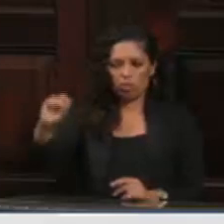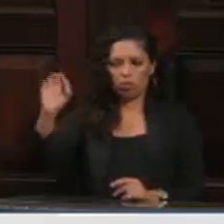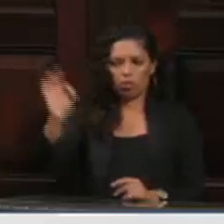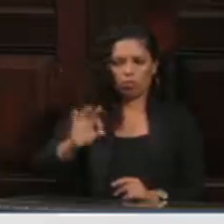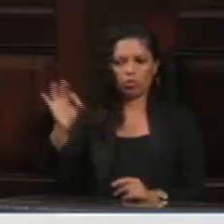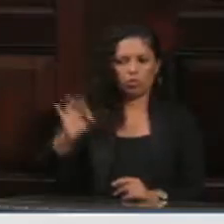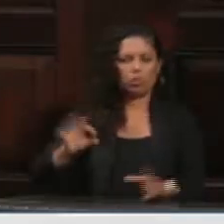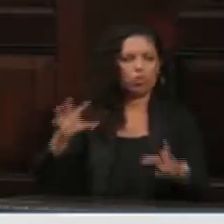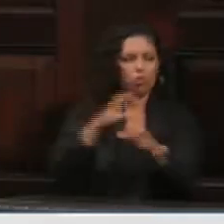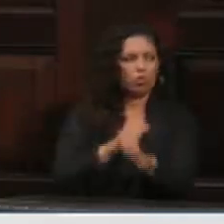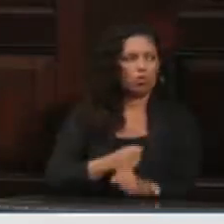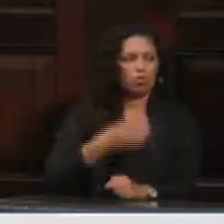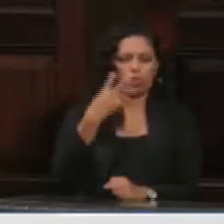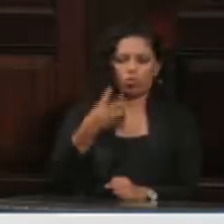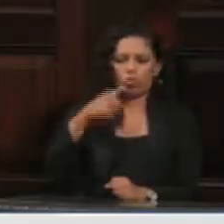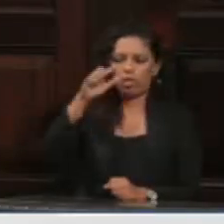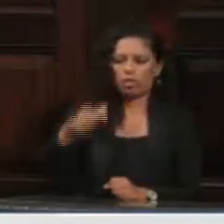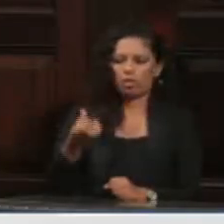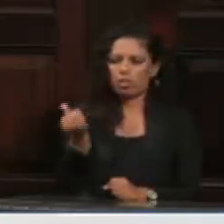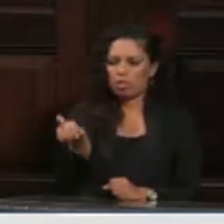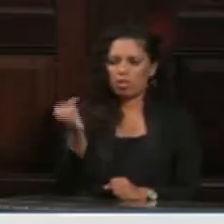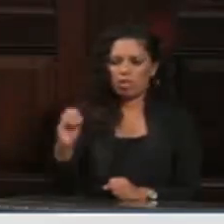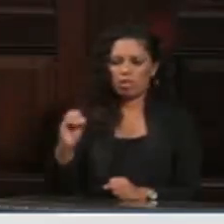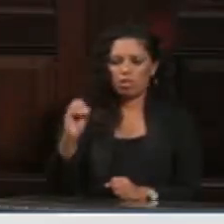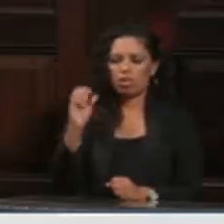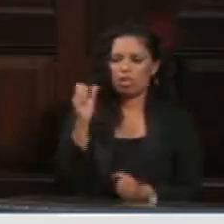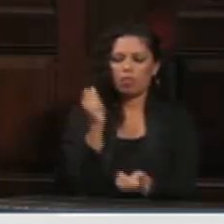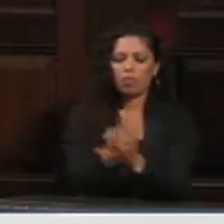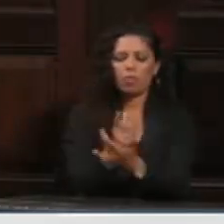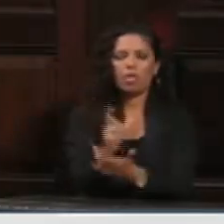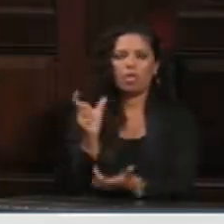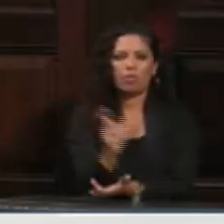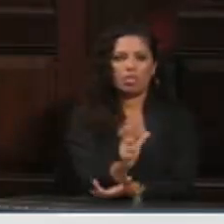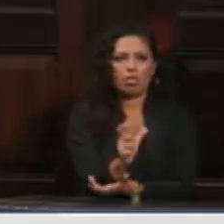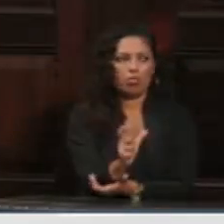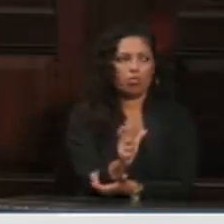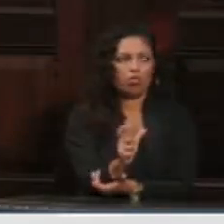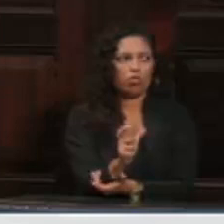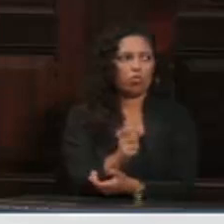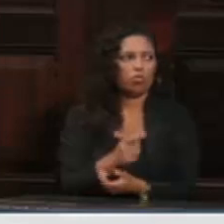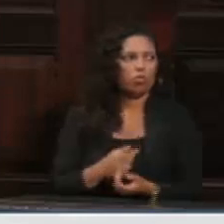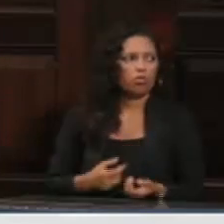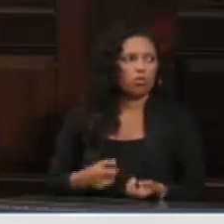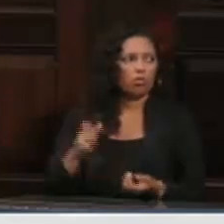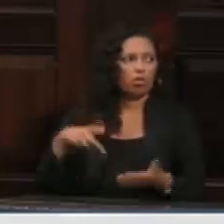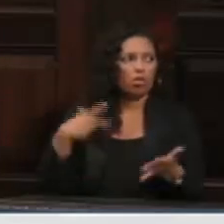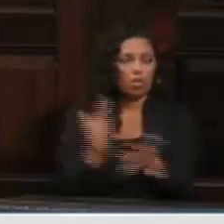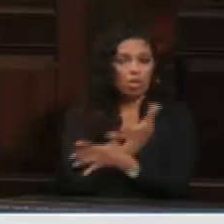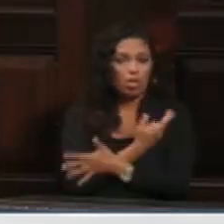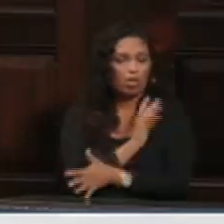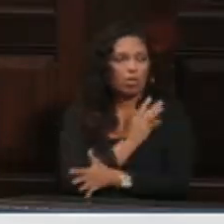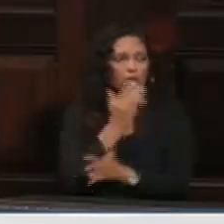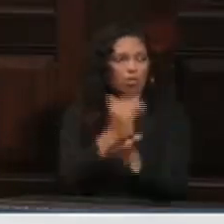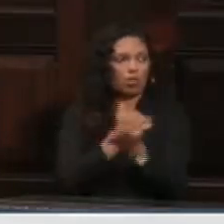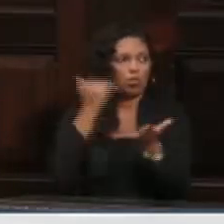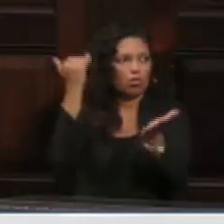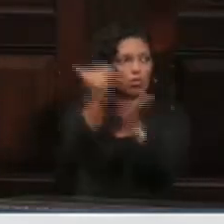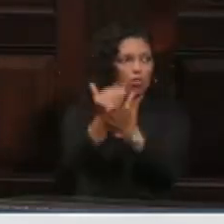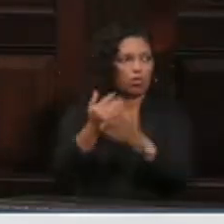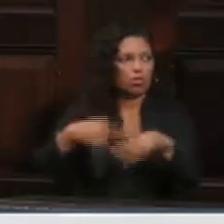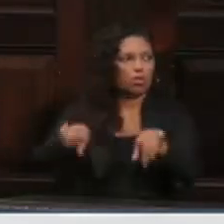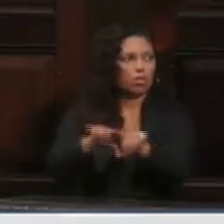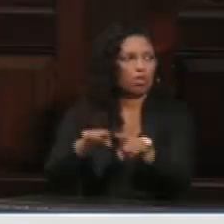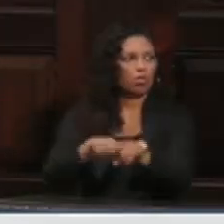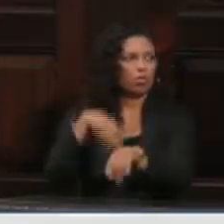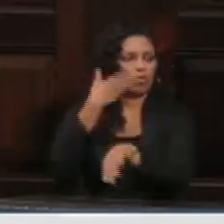4,20 para 4,60. Um aumento escorchante que impacta diretamente também